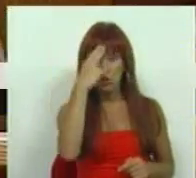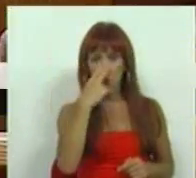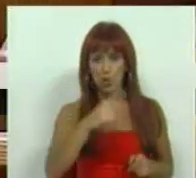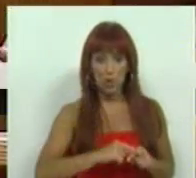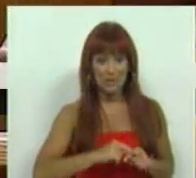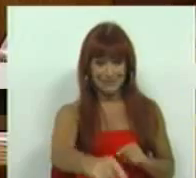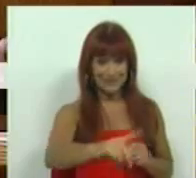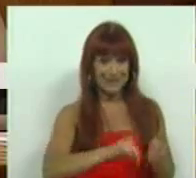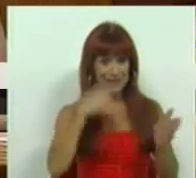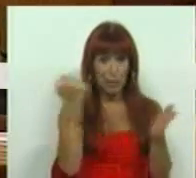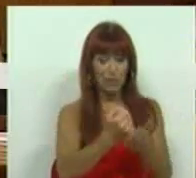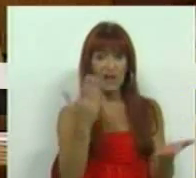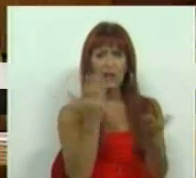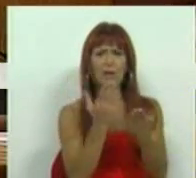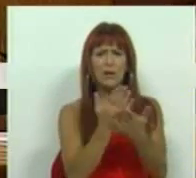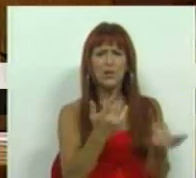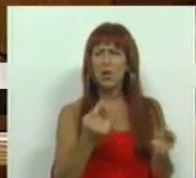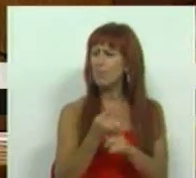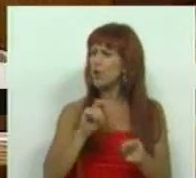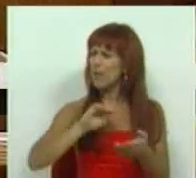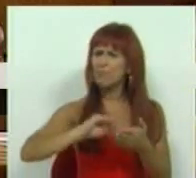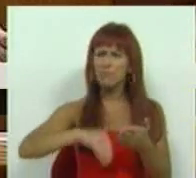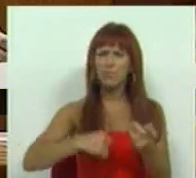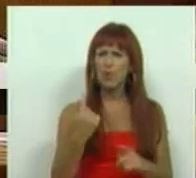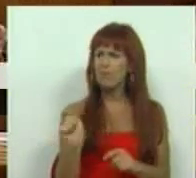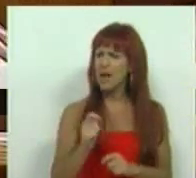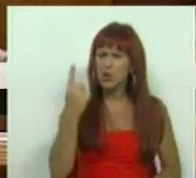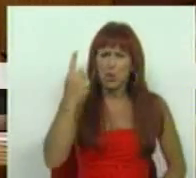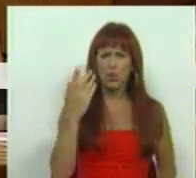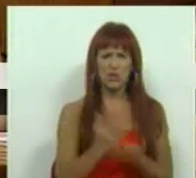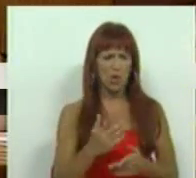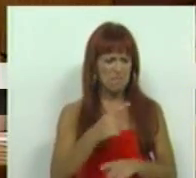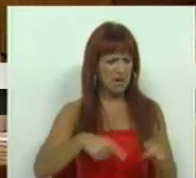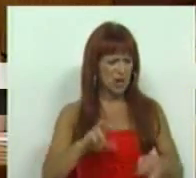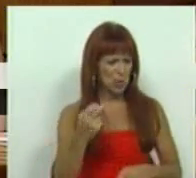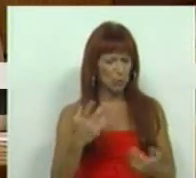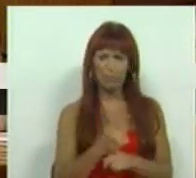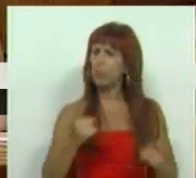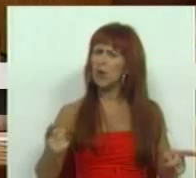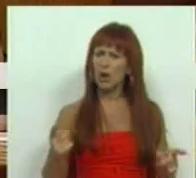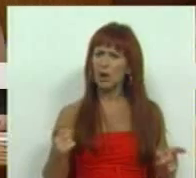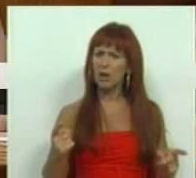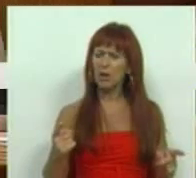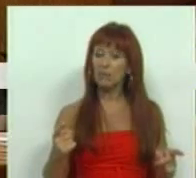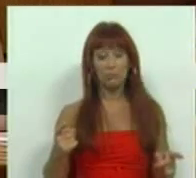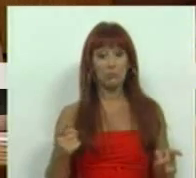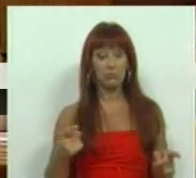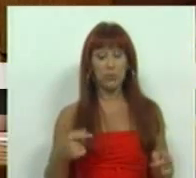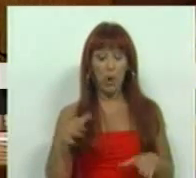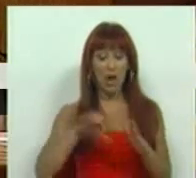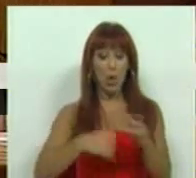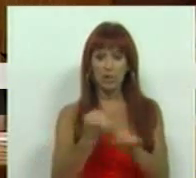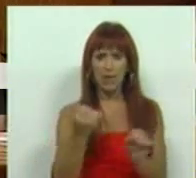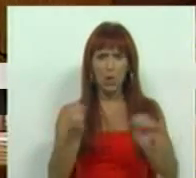História até ao final do ano, porque é que só lhe poderia fazer um contrato até meados de outubro? Era o cenário da